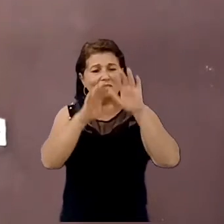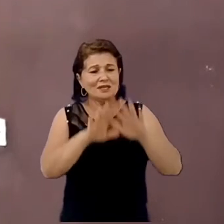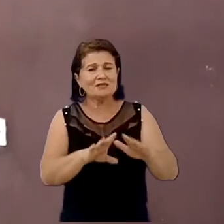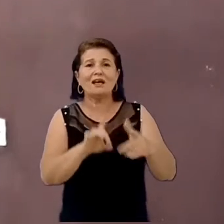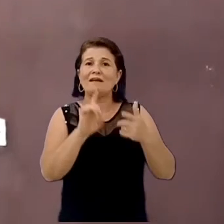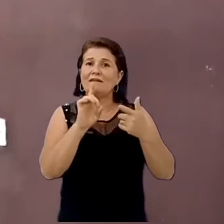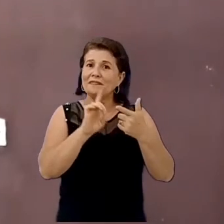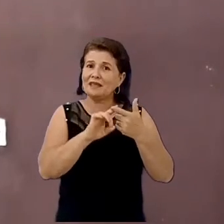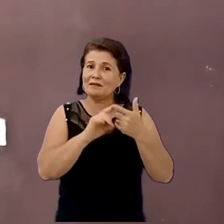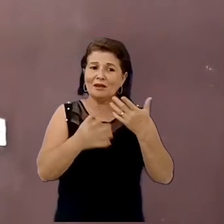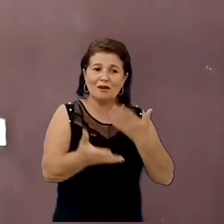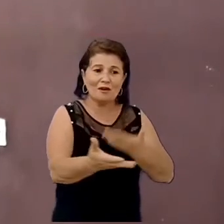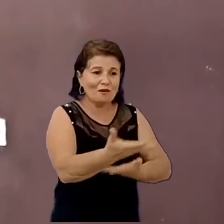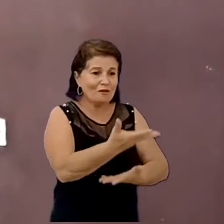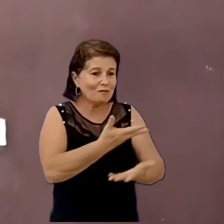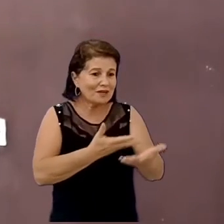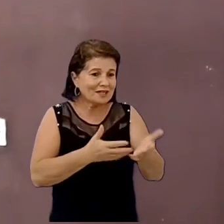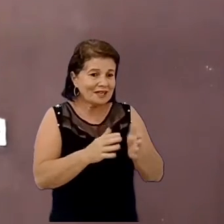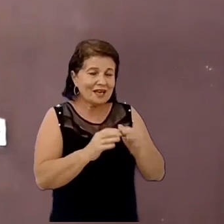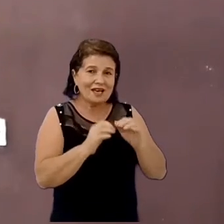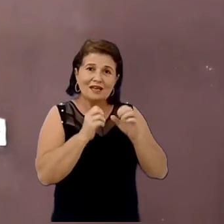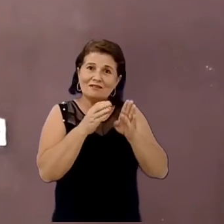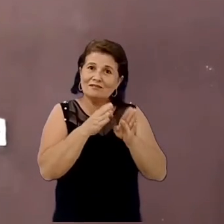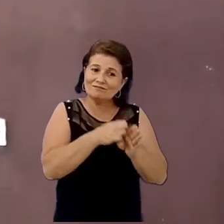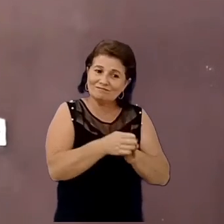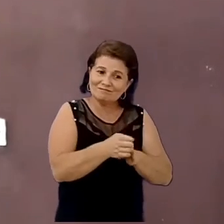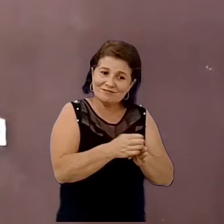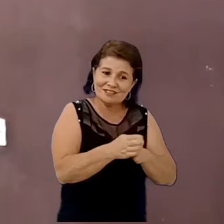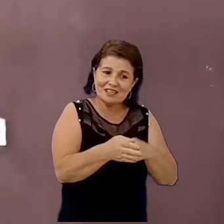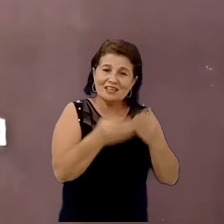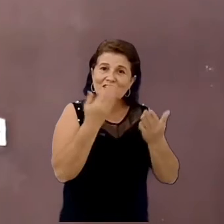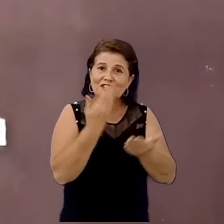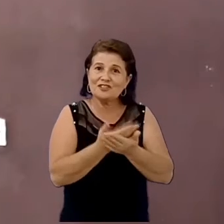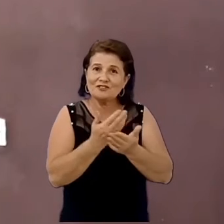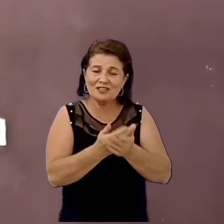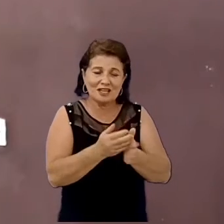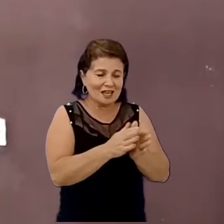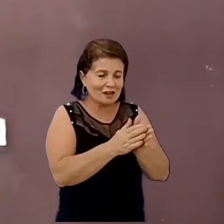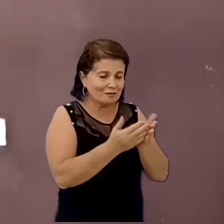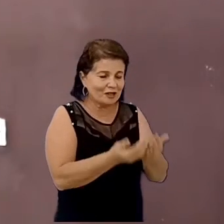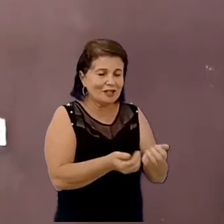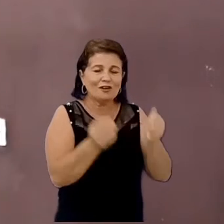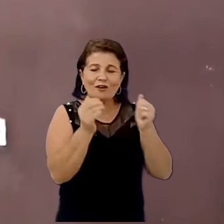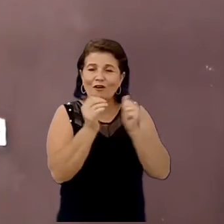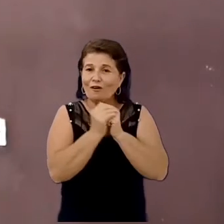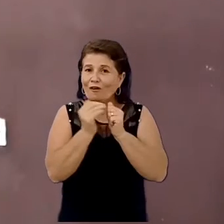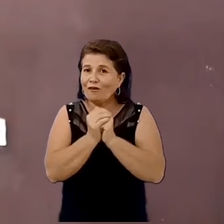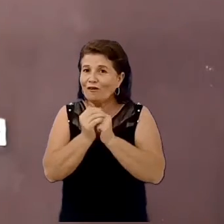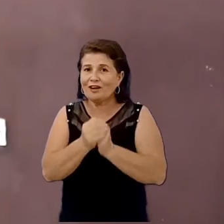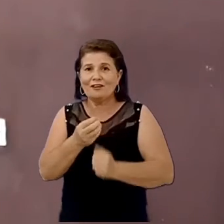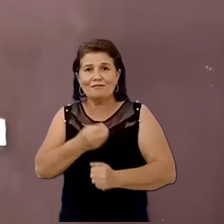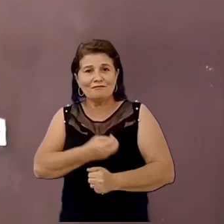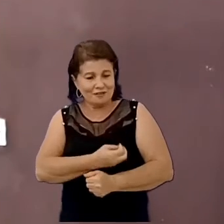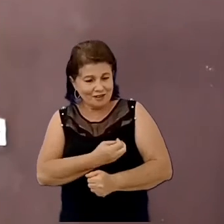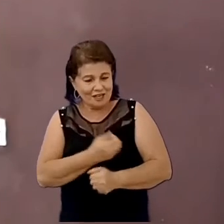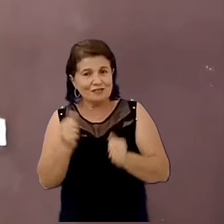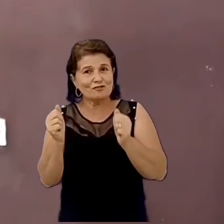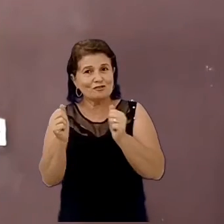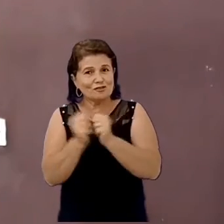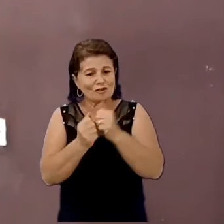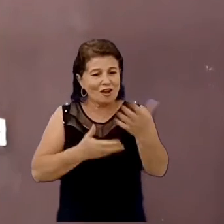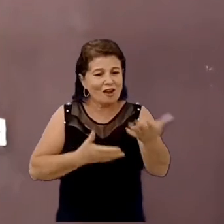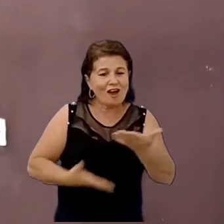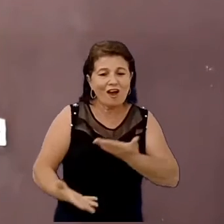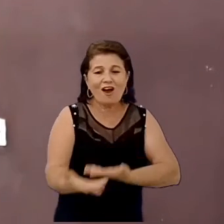irmão, compartilhando as verdades do Evangelho? Orando junto com ele, vivendo junto com ele,